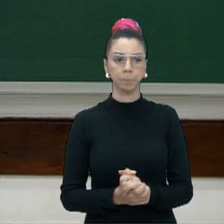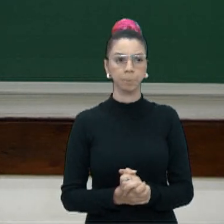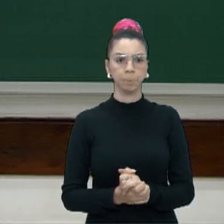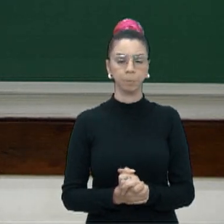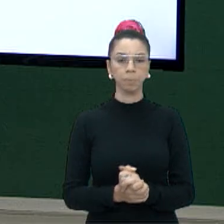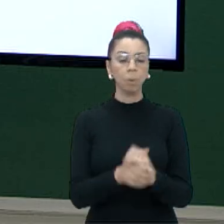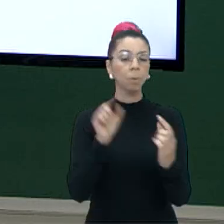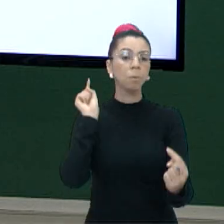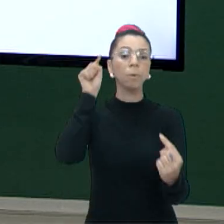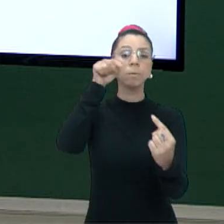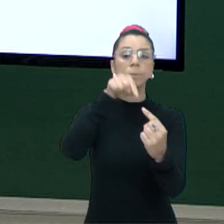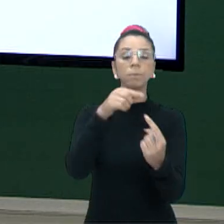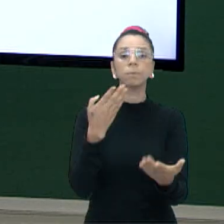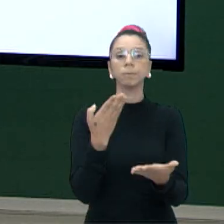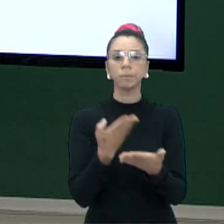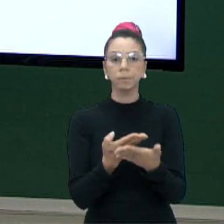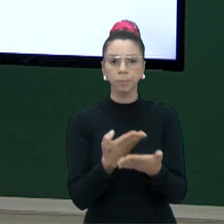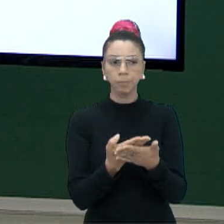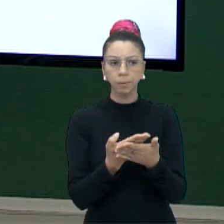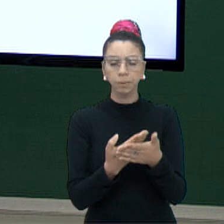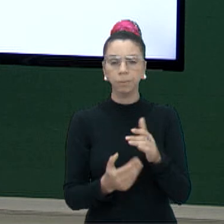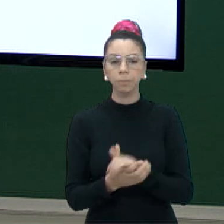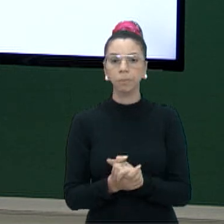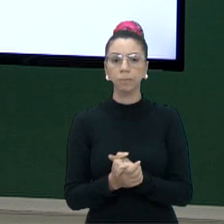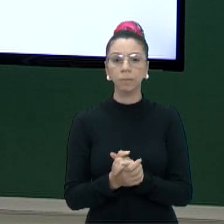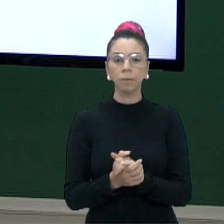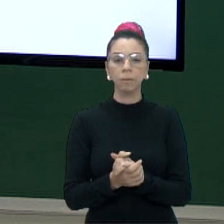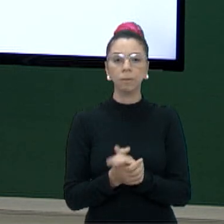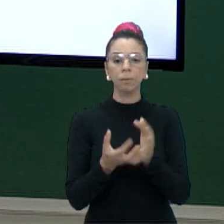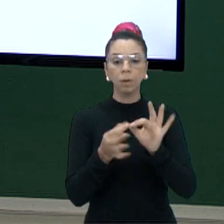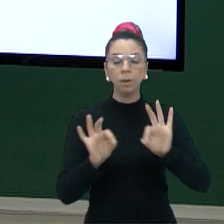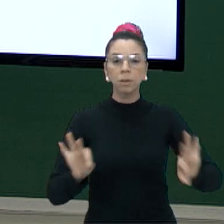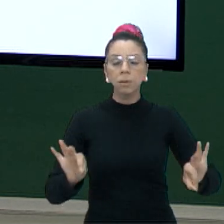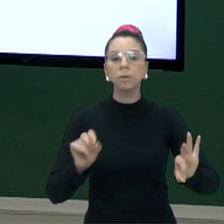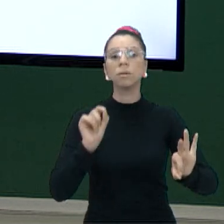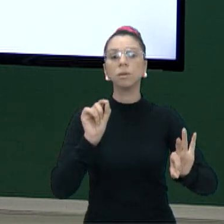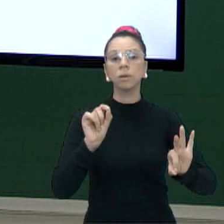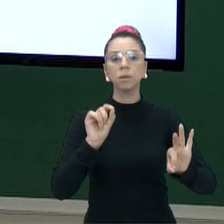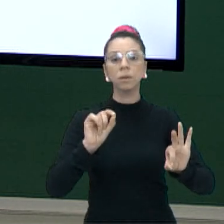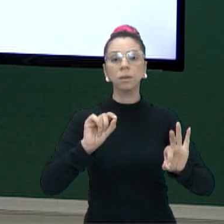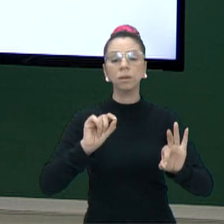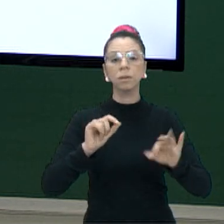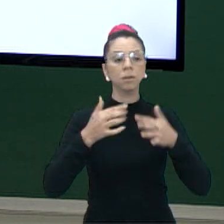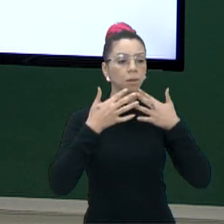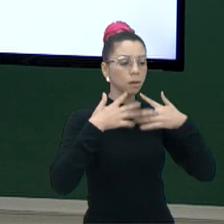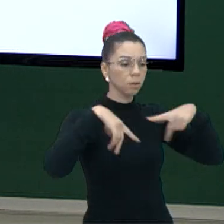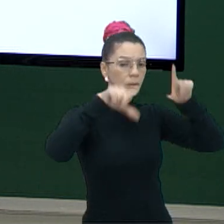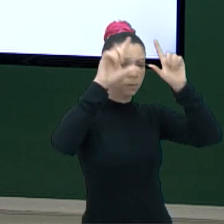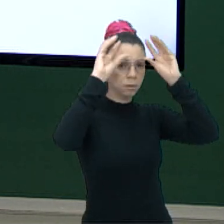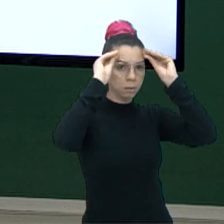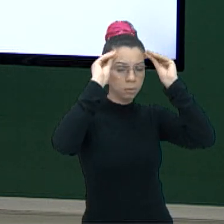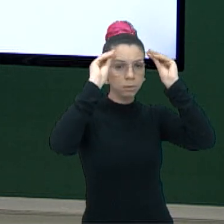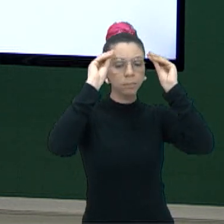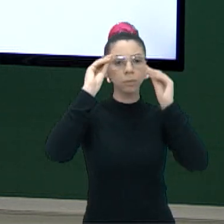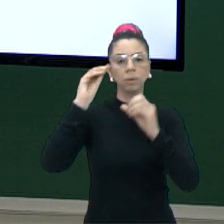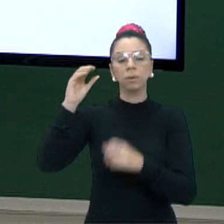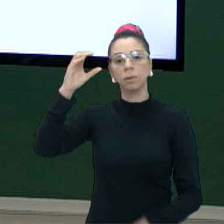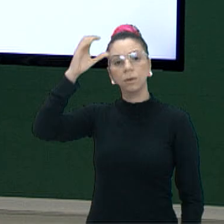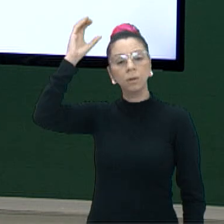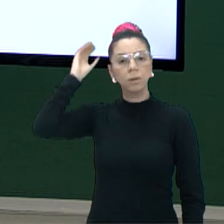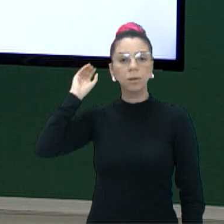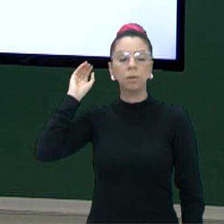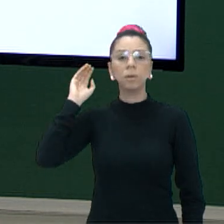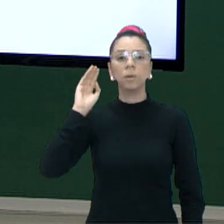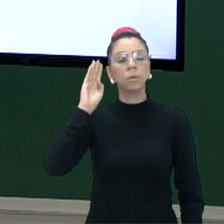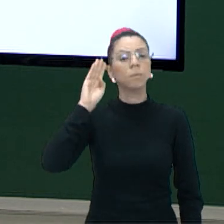O objetivo da aula de hoje é sintetizar a concepção filosófica de linguagem de Noam Chomsky e seus